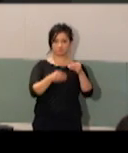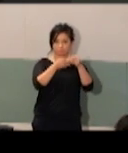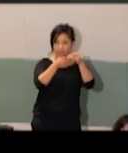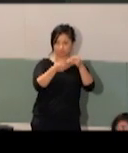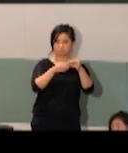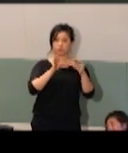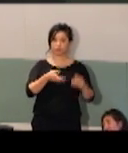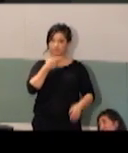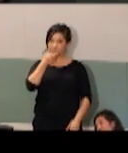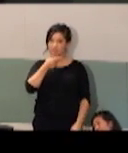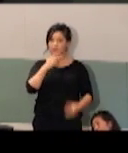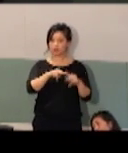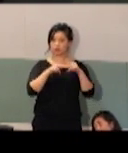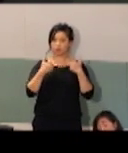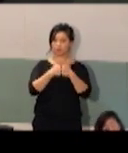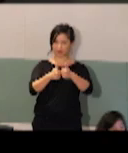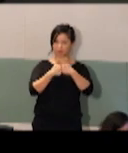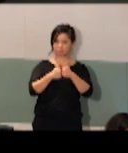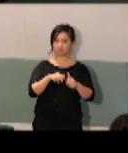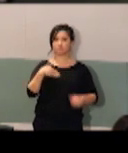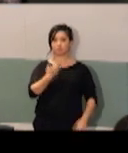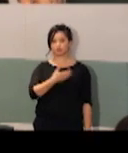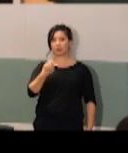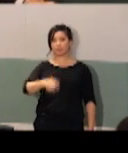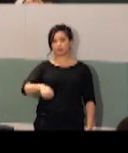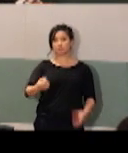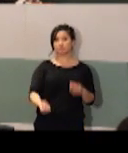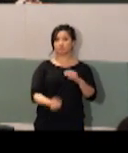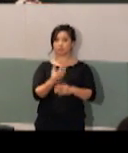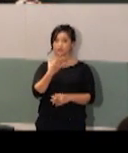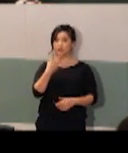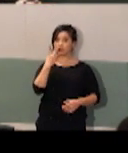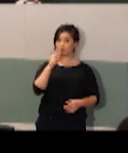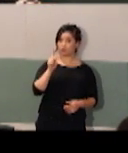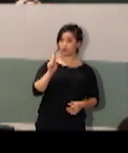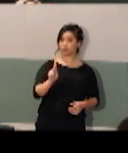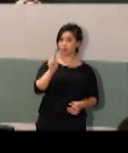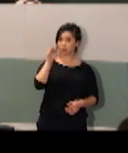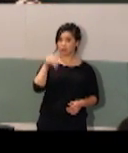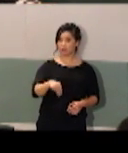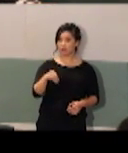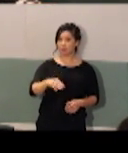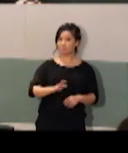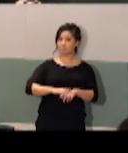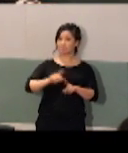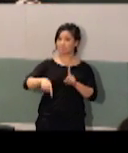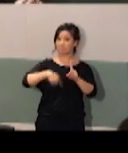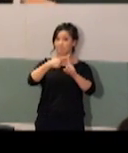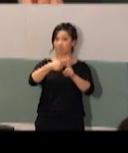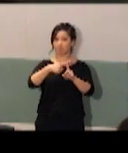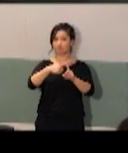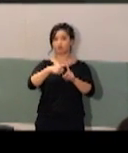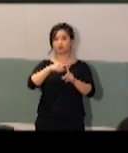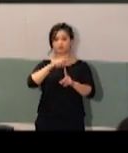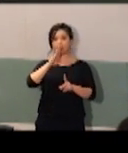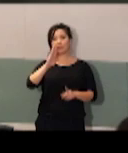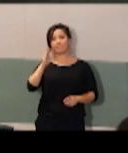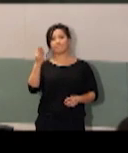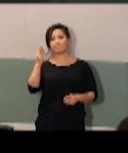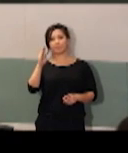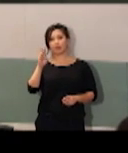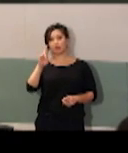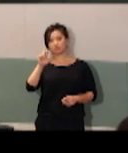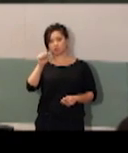na Ceilândia, 2 quilômetros a mais de metrô em Samambaia, que já está projetado desde o governo Roriz. Nós precisamos um braço